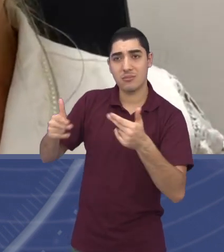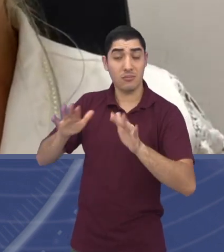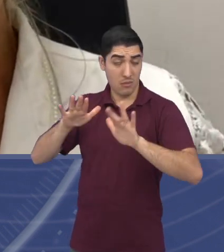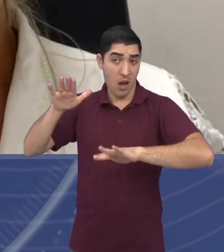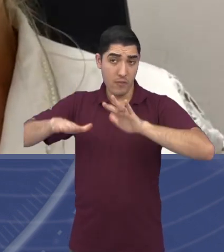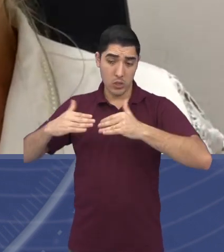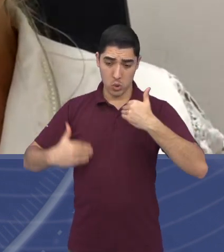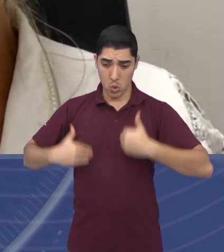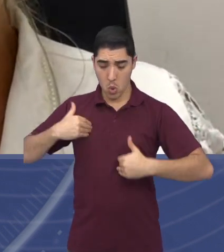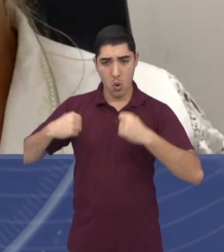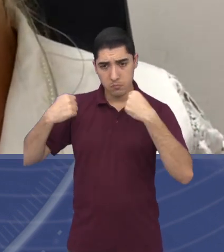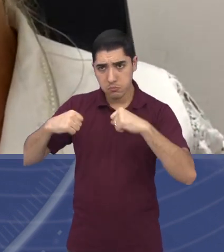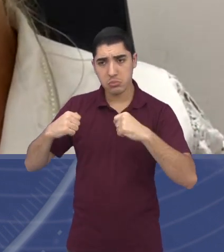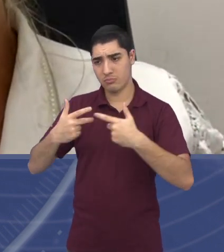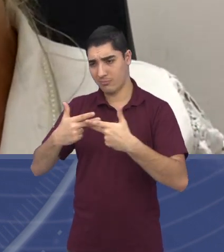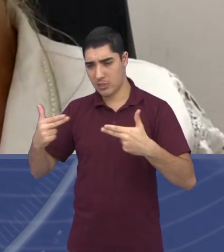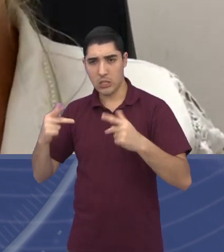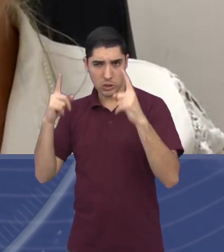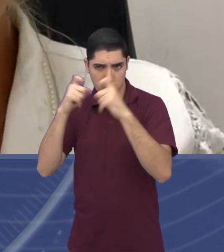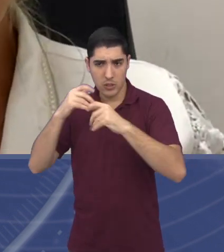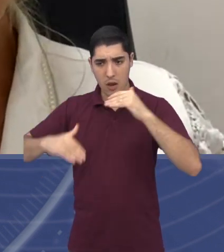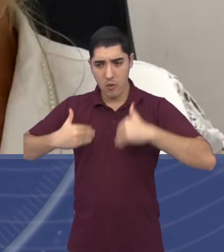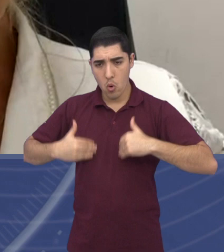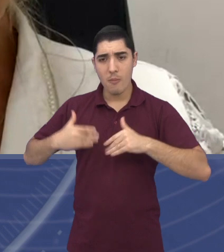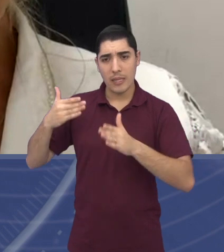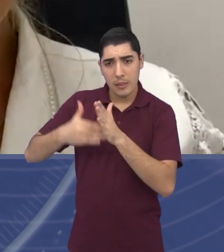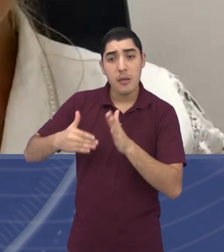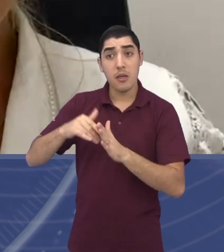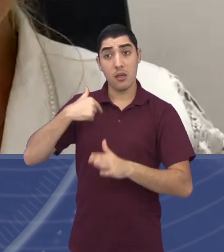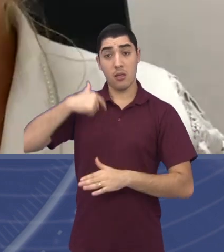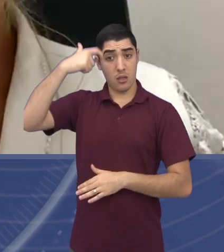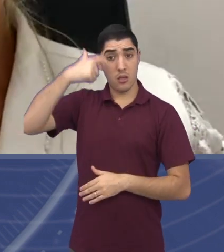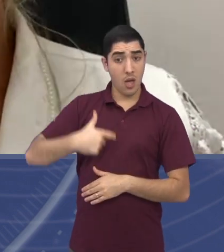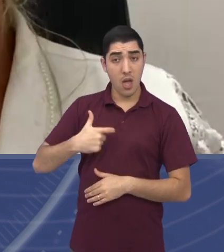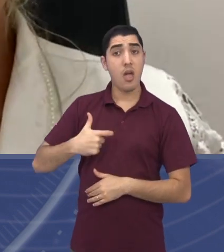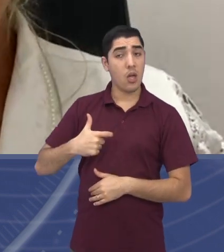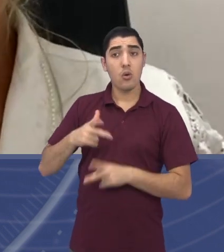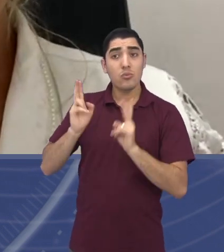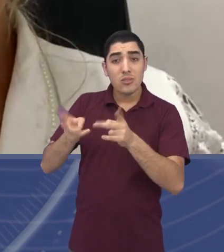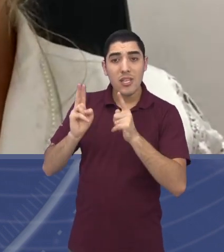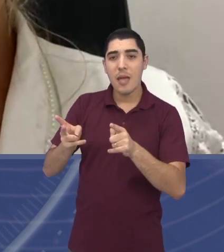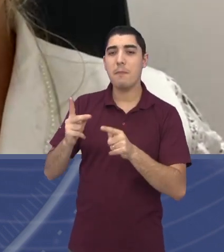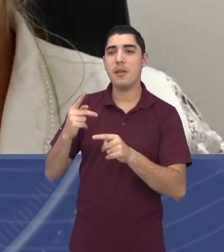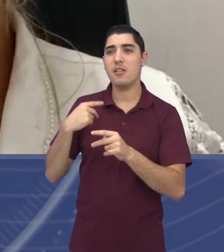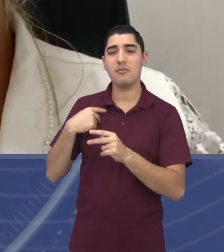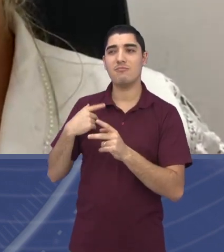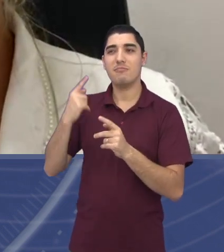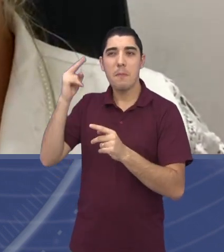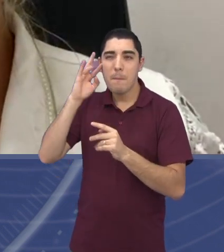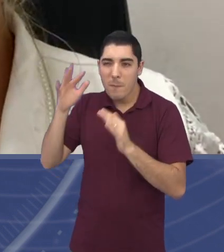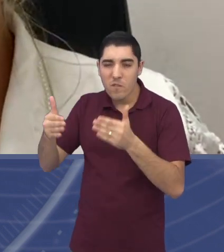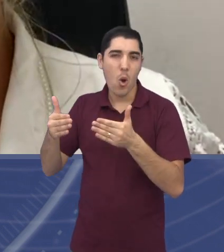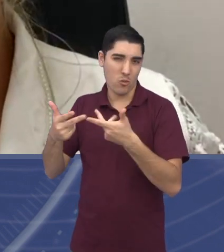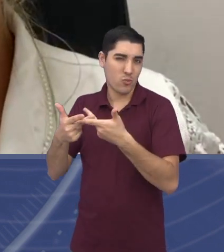mente é o que acompanha. A gente tem colegas muito jovens com uma mente muito antiga e o contrário também.